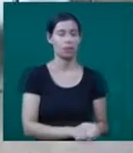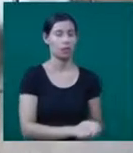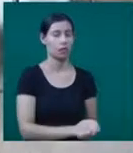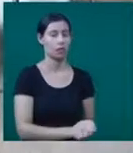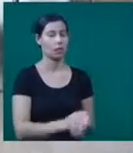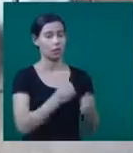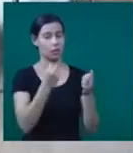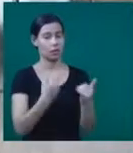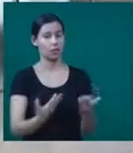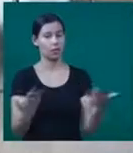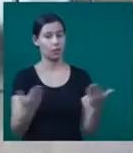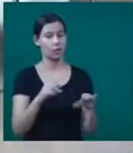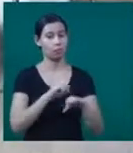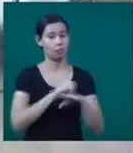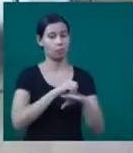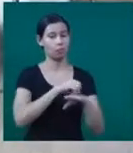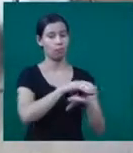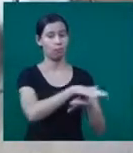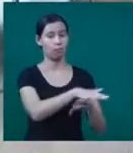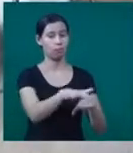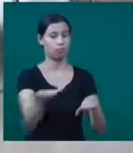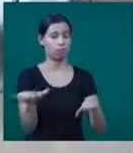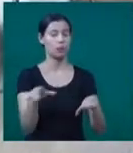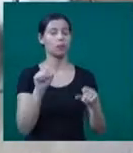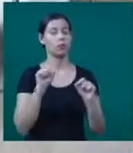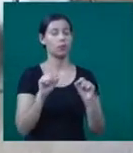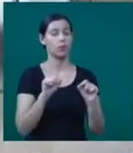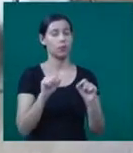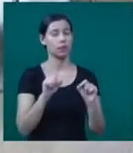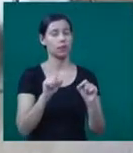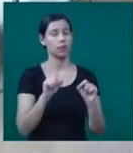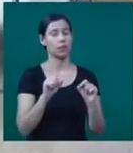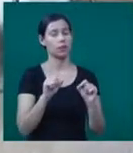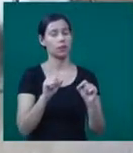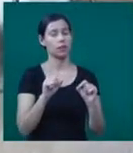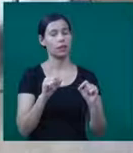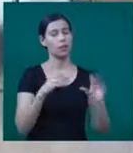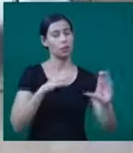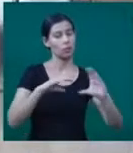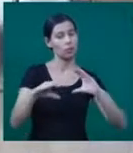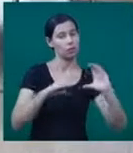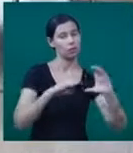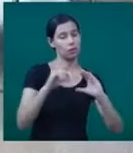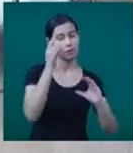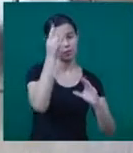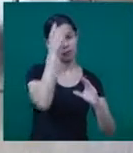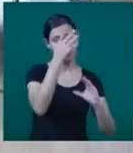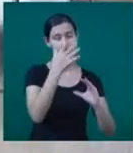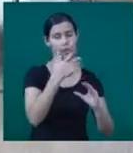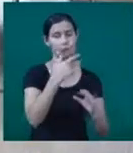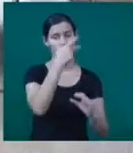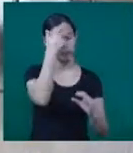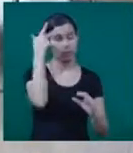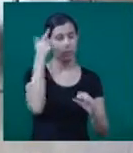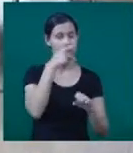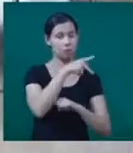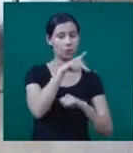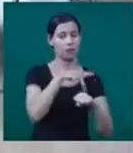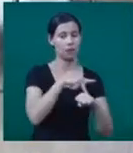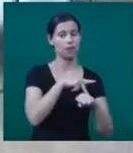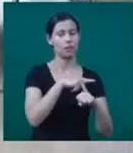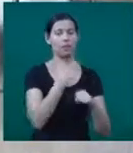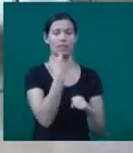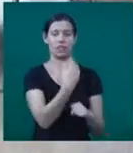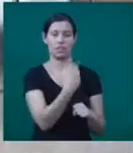dessa multiplicação do vídeo, naturalmente também ele tem uma comunicação de fácil acesso, porque senão pessoas de outros países não teriam uma facilidade